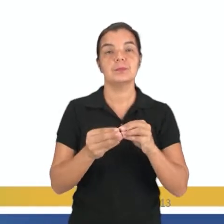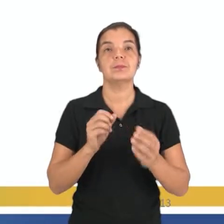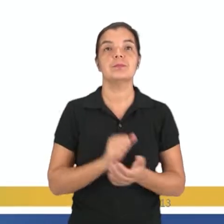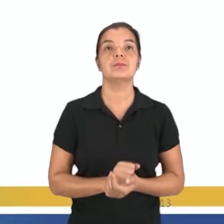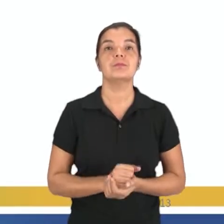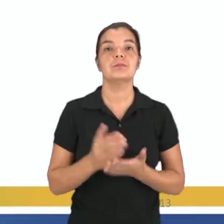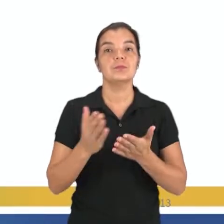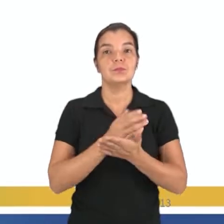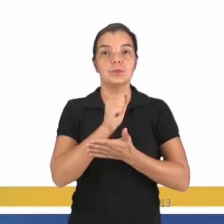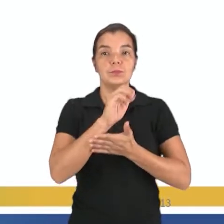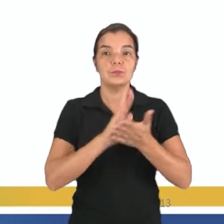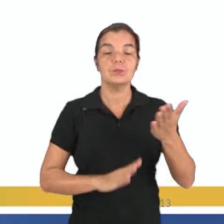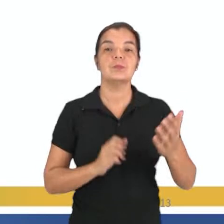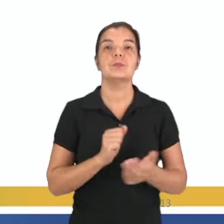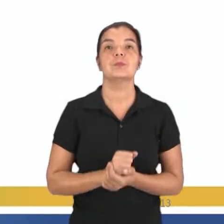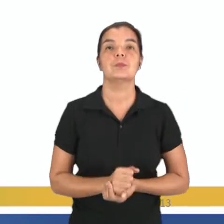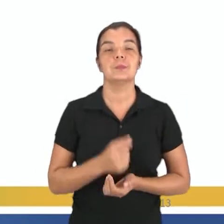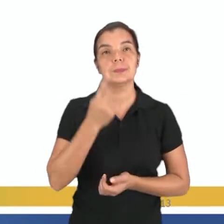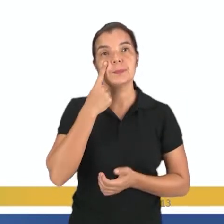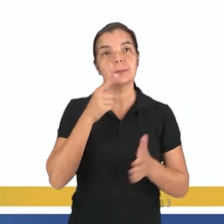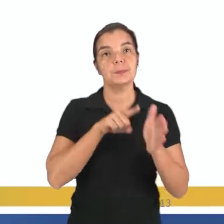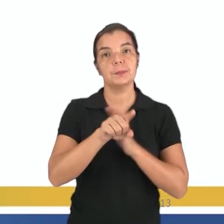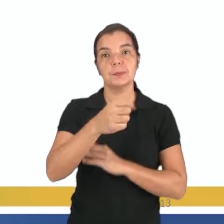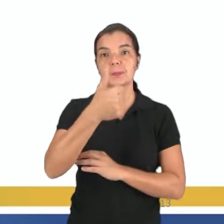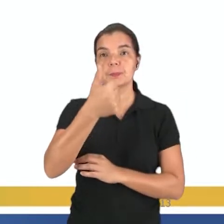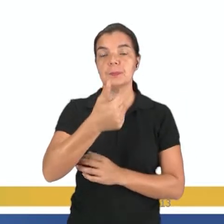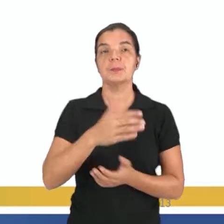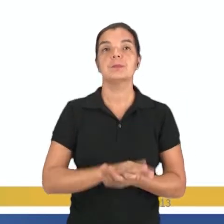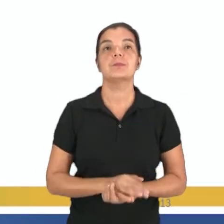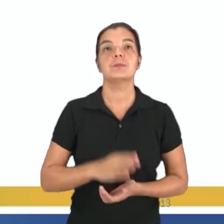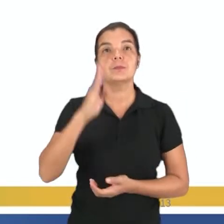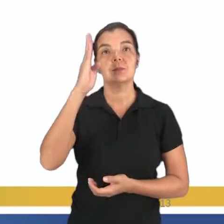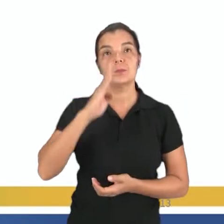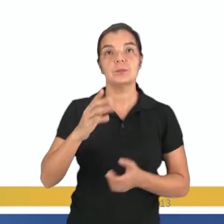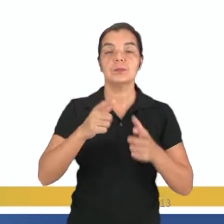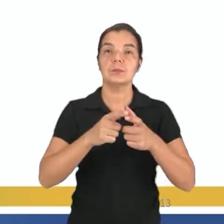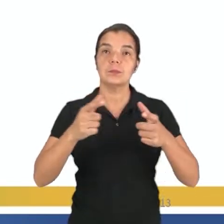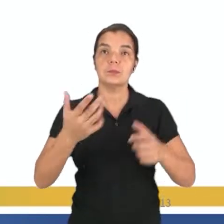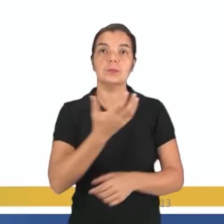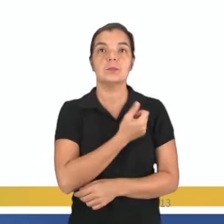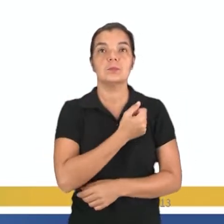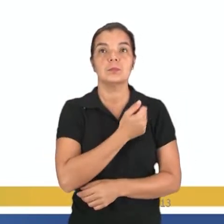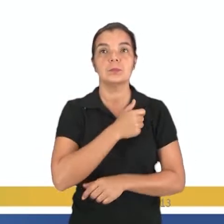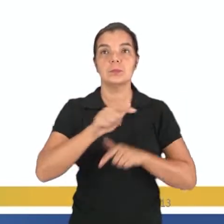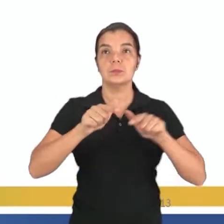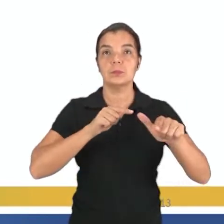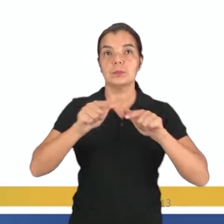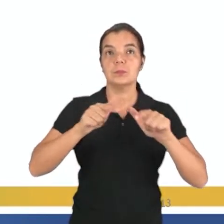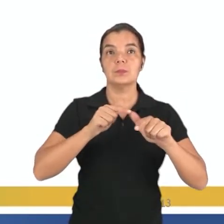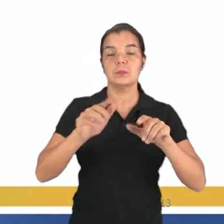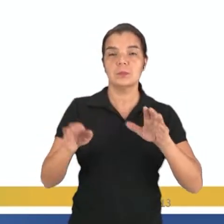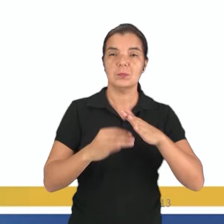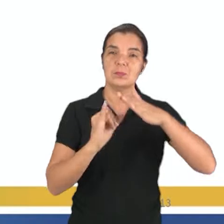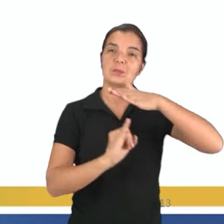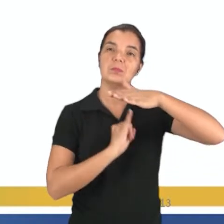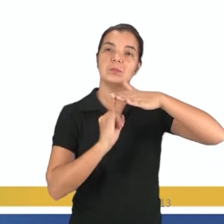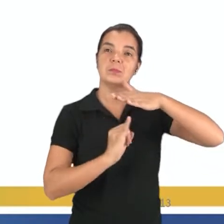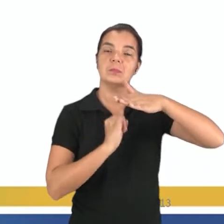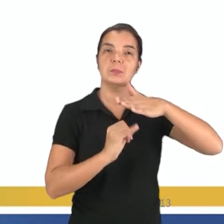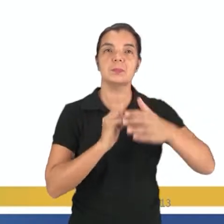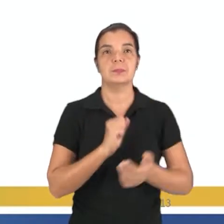base em alguns exercícios. Veja o exercício 1, por favor. No Brasil, é grande o número de trabalhadores que se encaixam